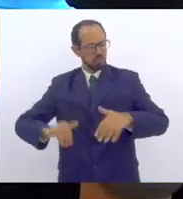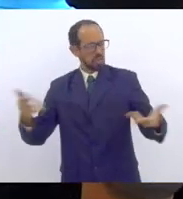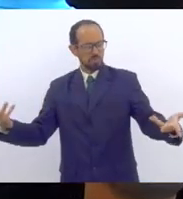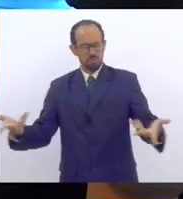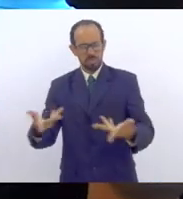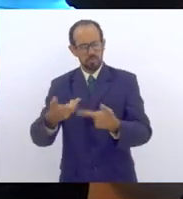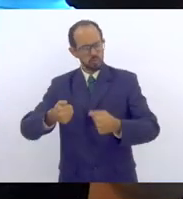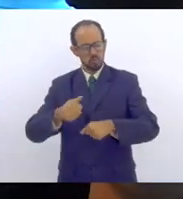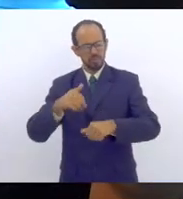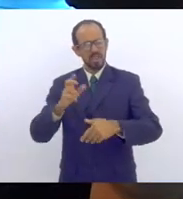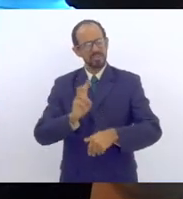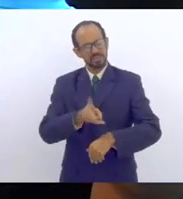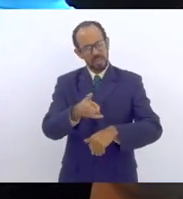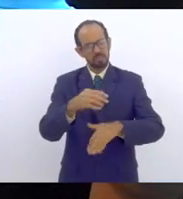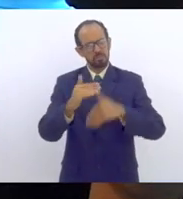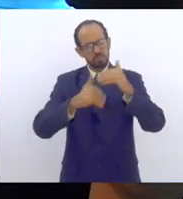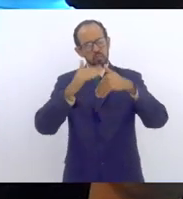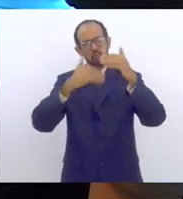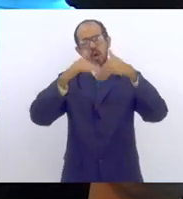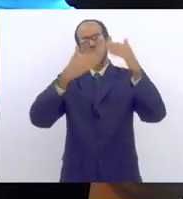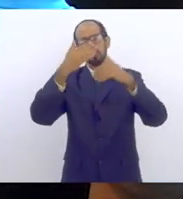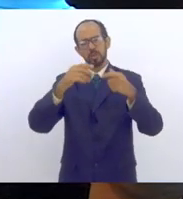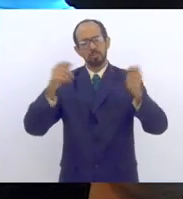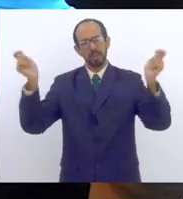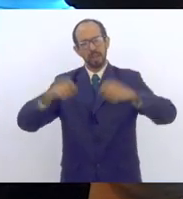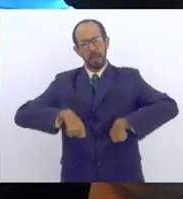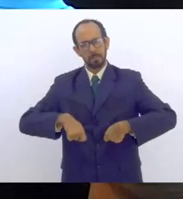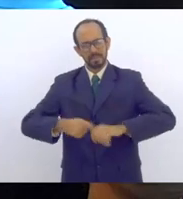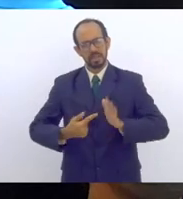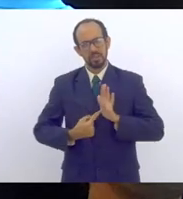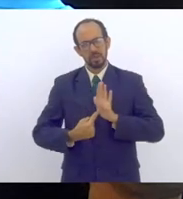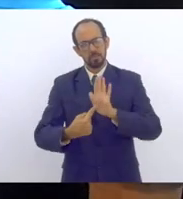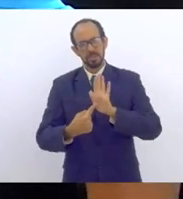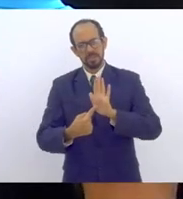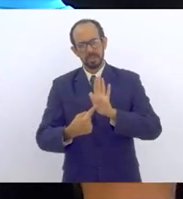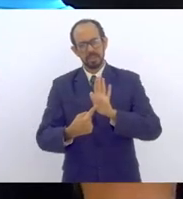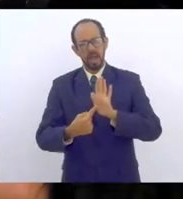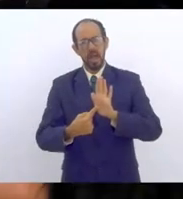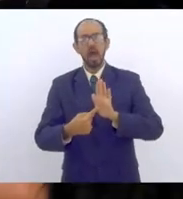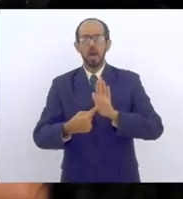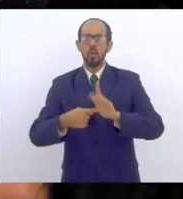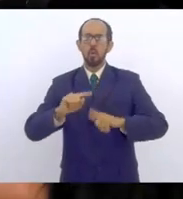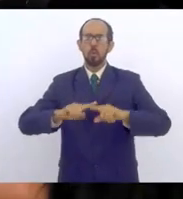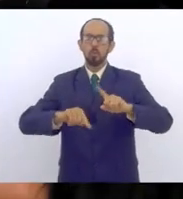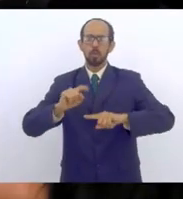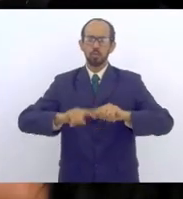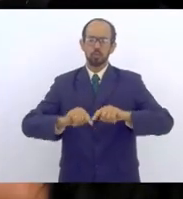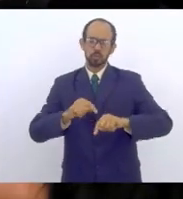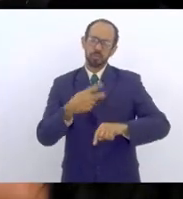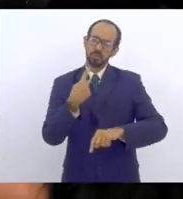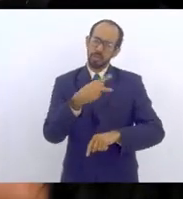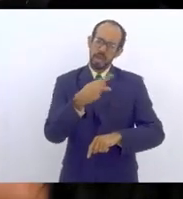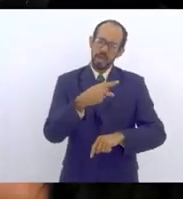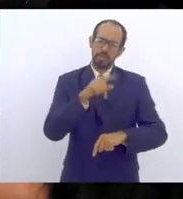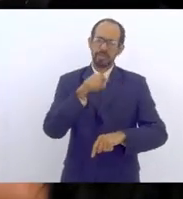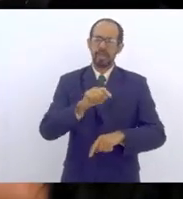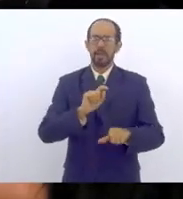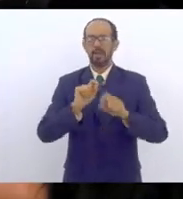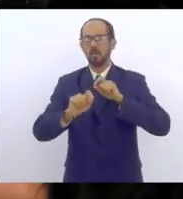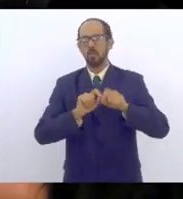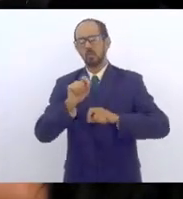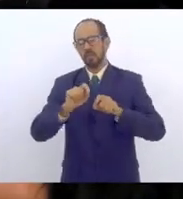a condição de de apresentar da melhor maneira possível o produto que ele tem na mão que é na verdade